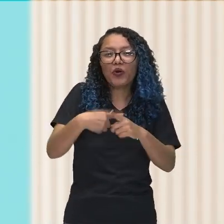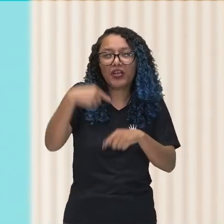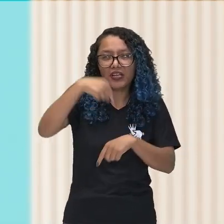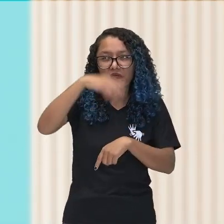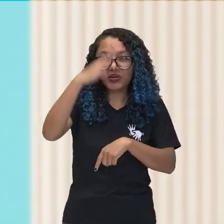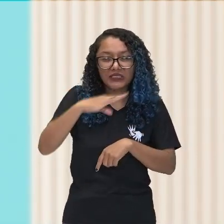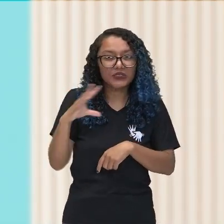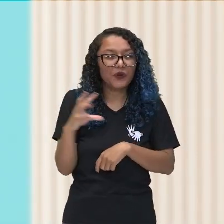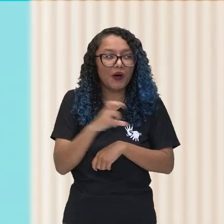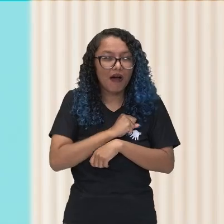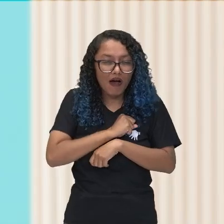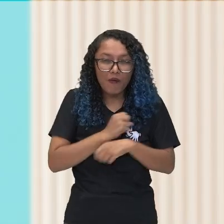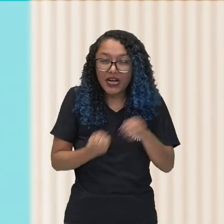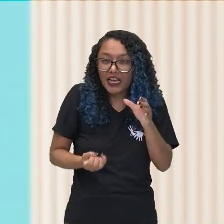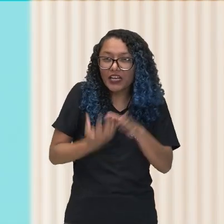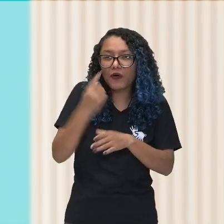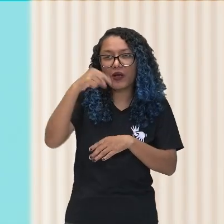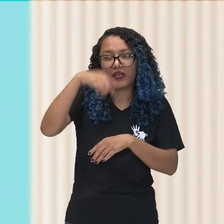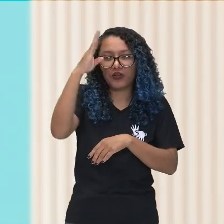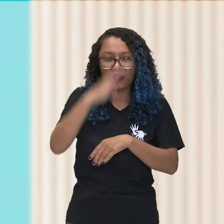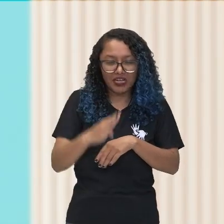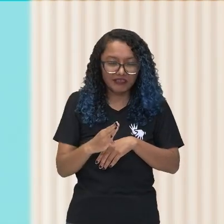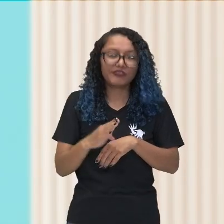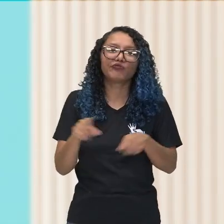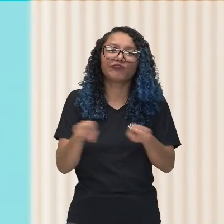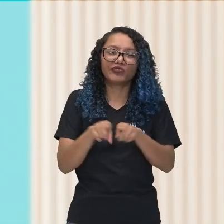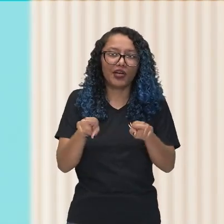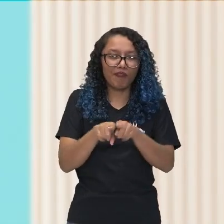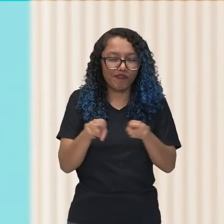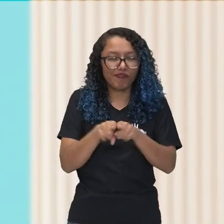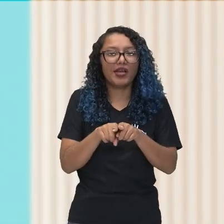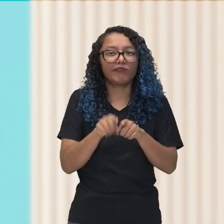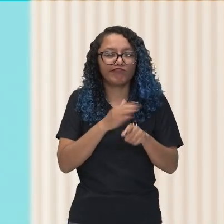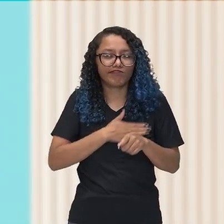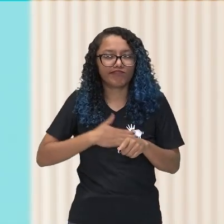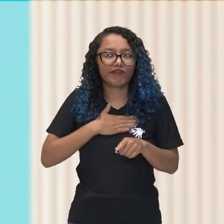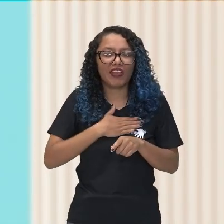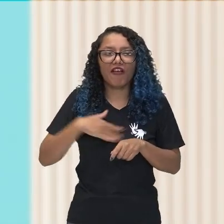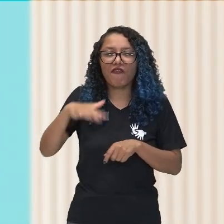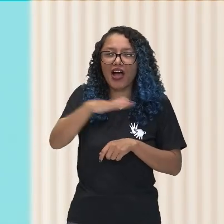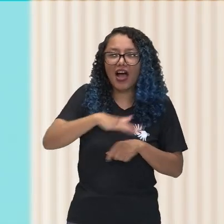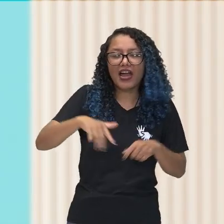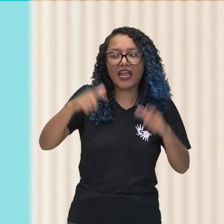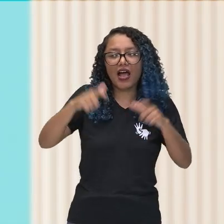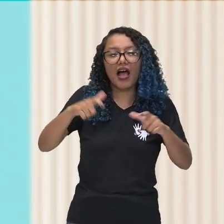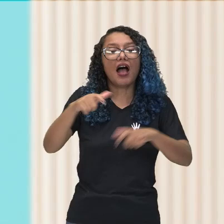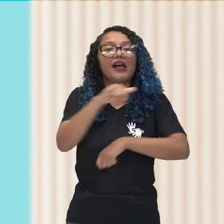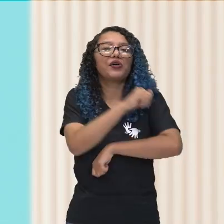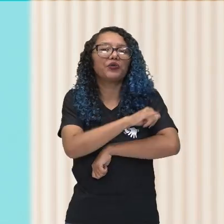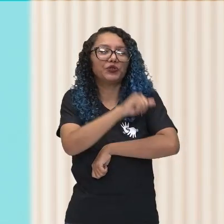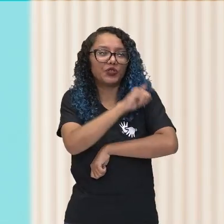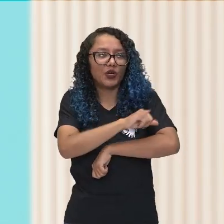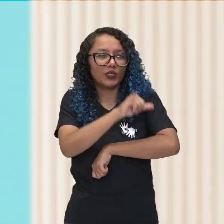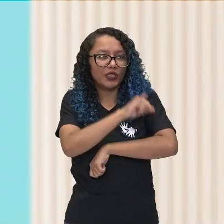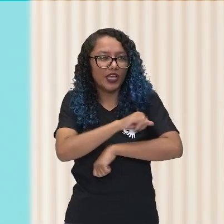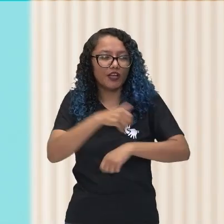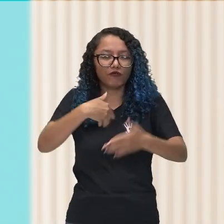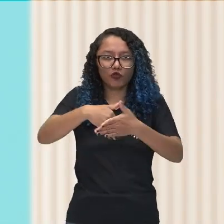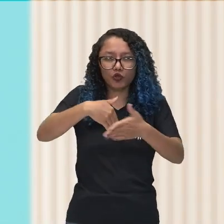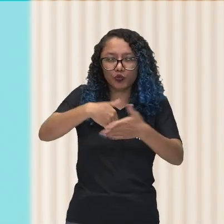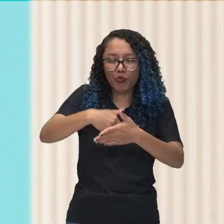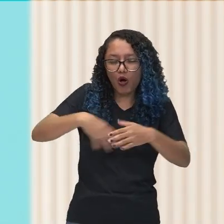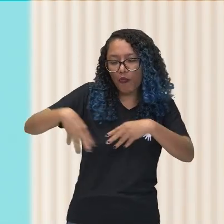futebol que jogava até na areia das praias lá de Copacabana, do Rio de Janeiro. E aí se tornou febre. O